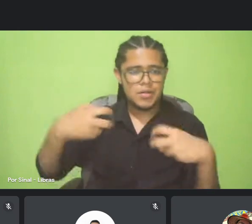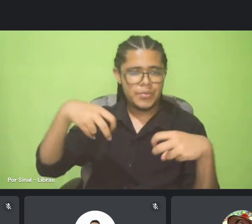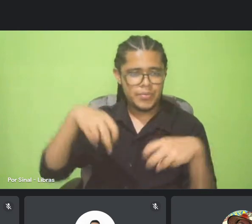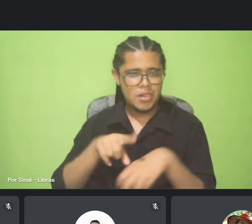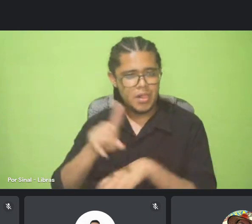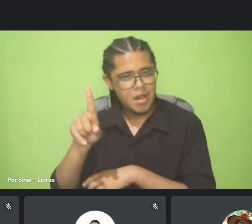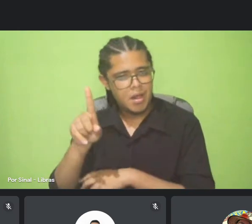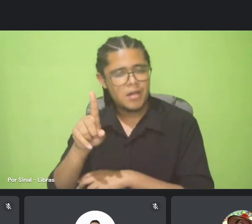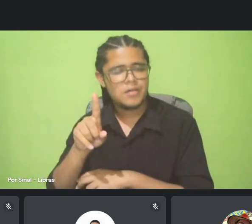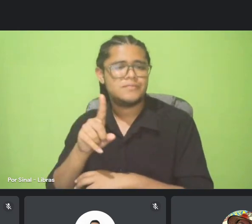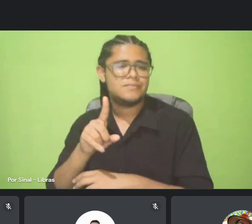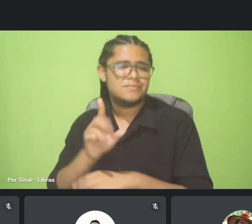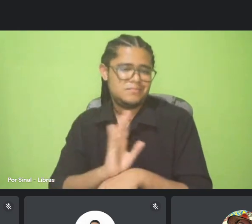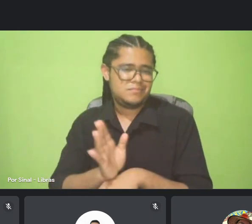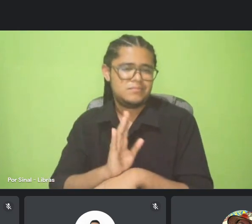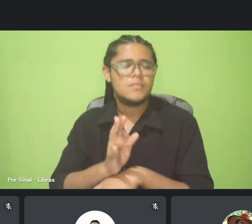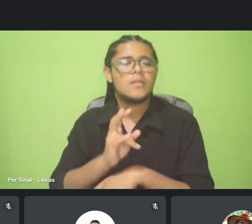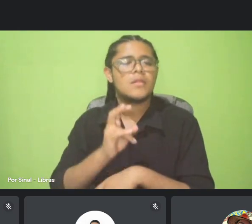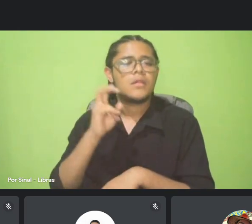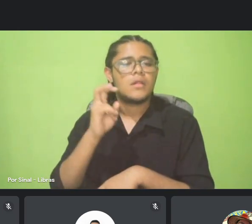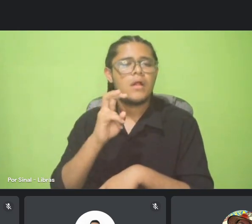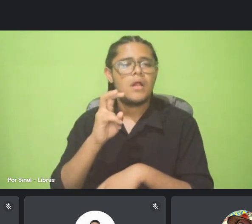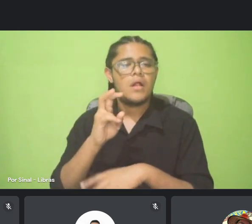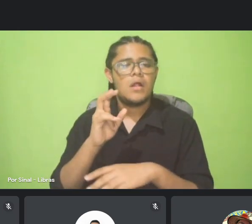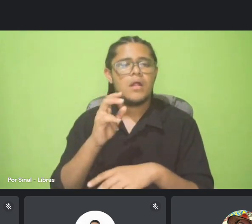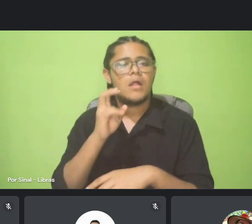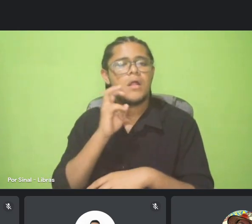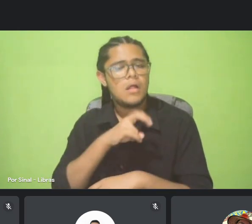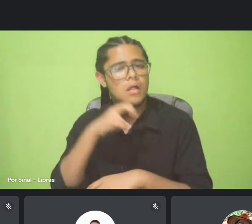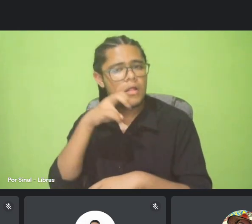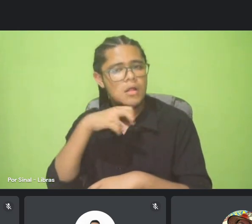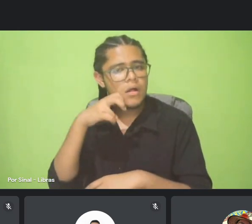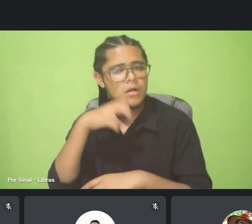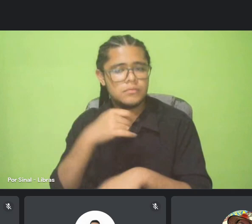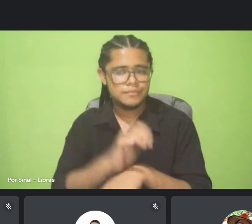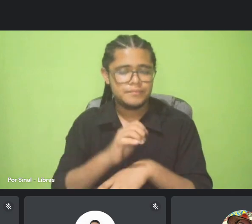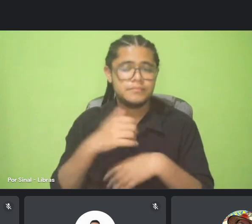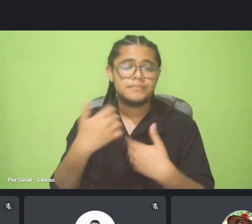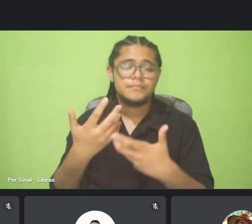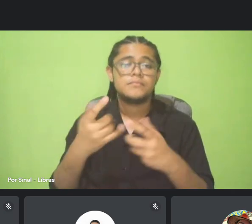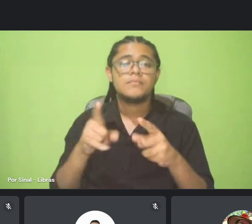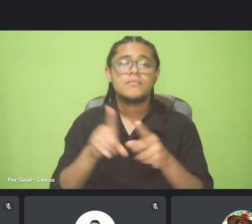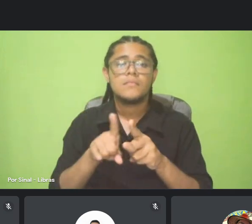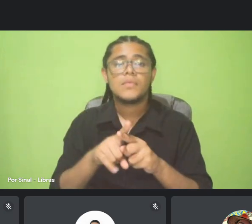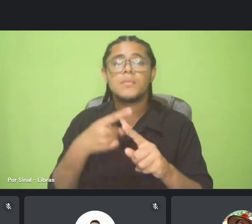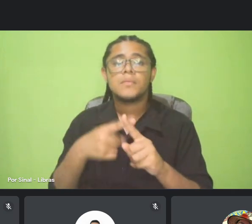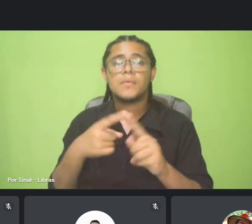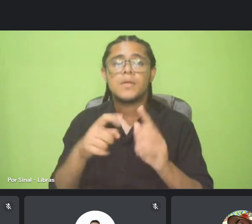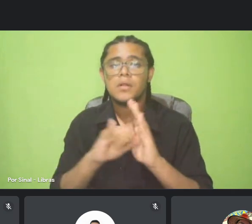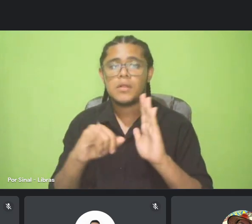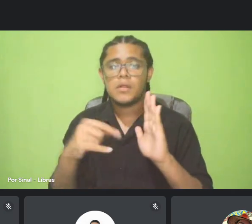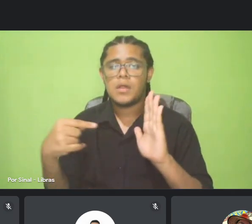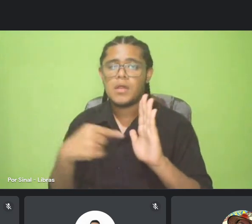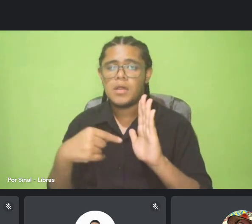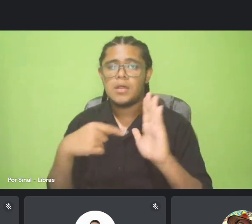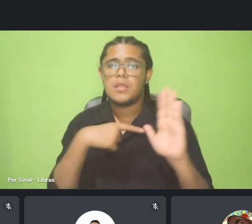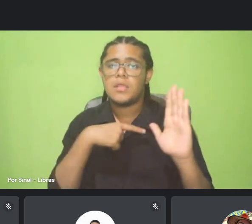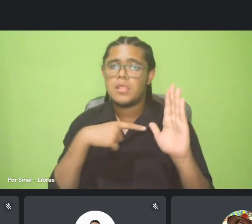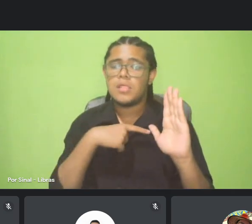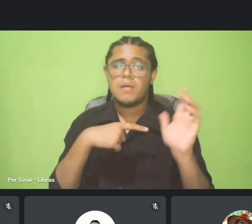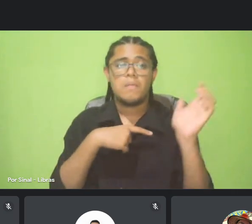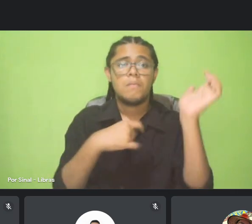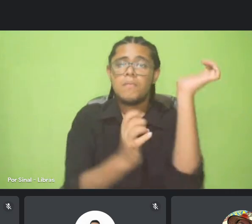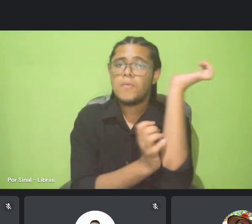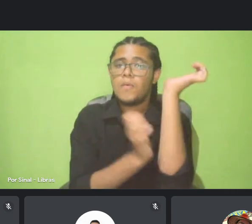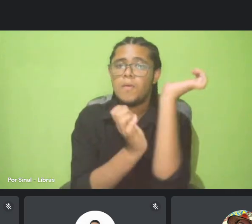que é a gente precisa pensar o edital para além da parte burocrática, o edital é muito cego. Eu, Romulo, sou uma pessoa